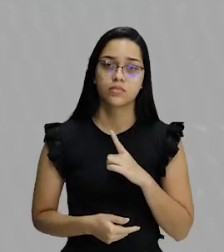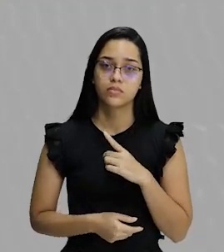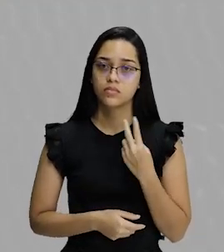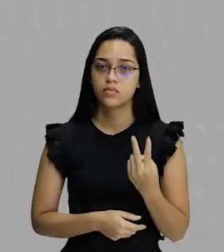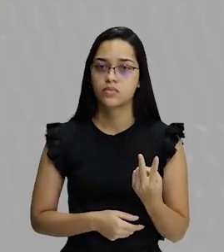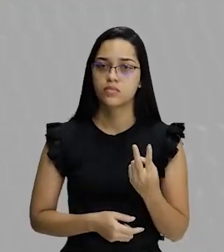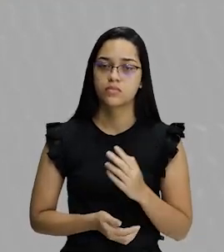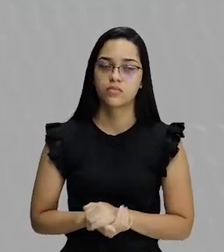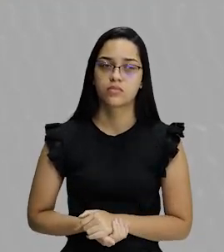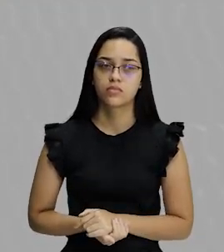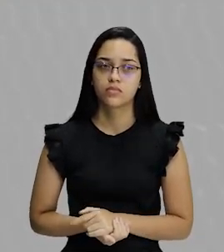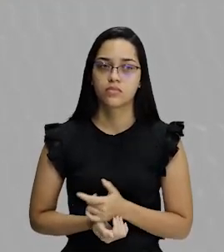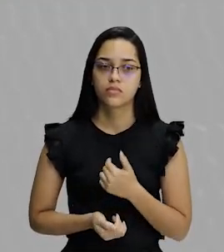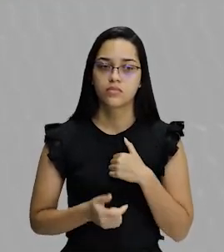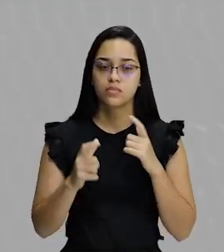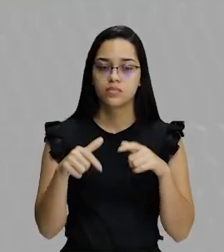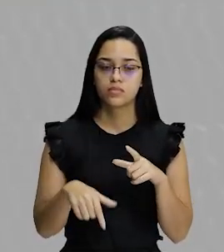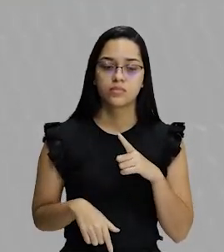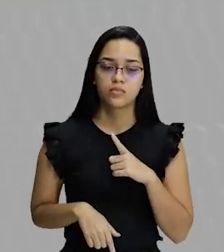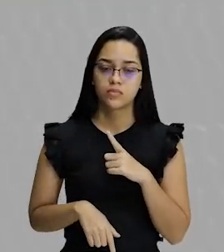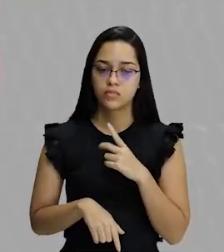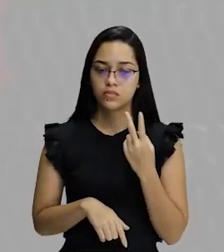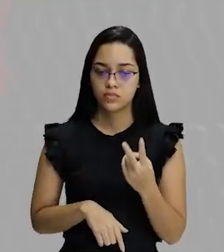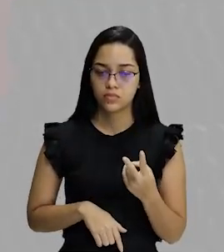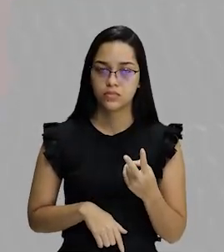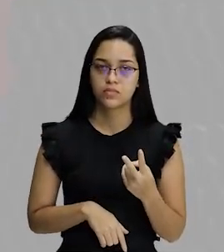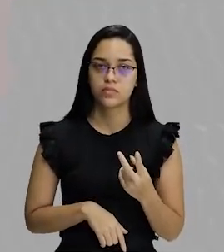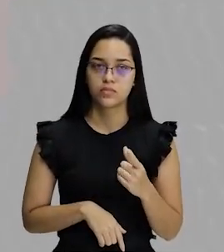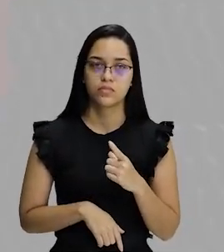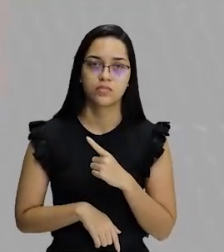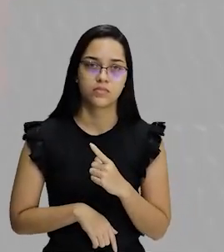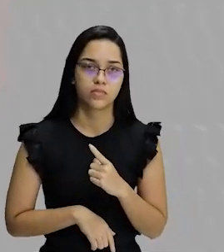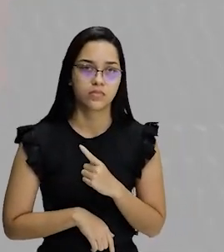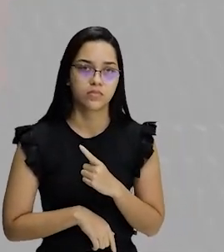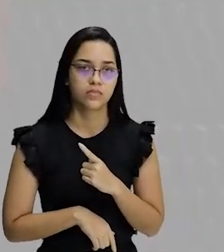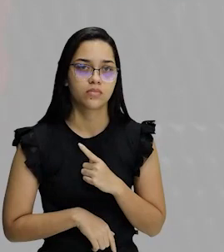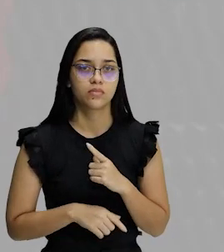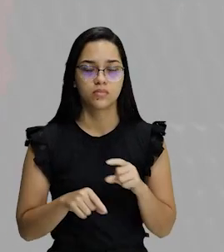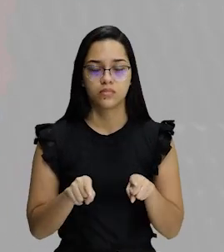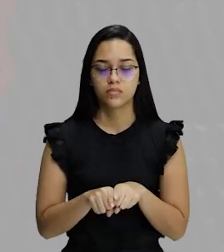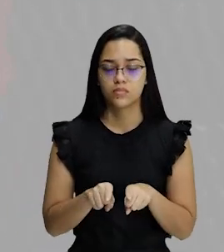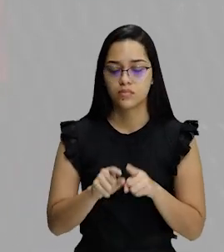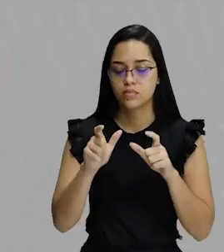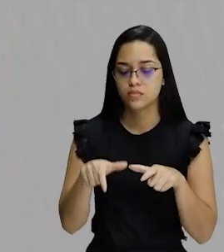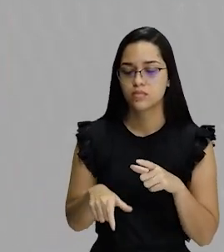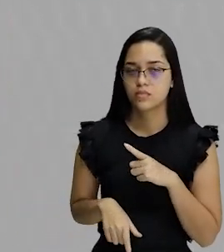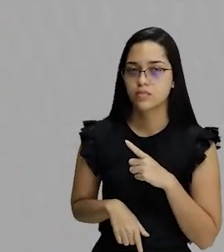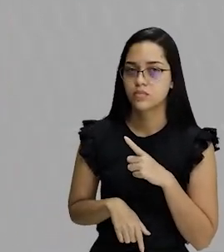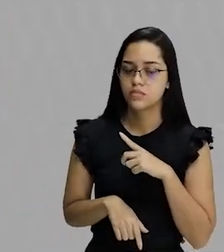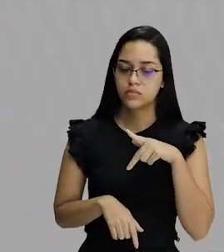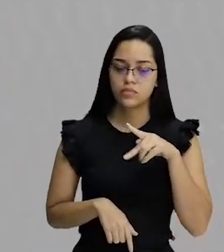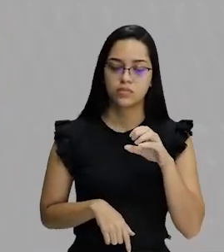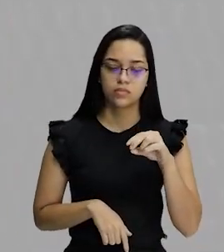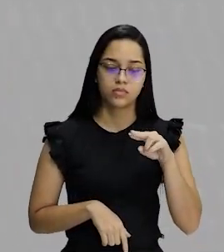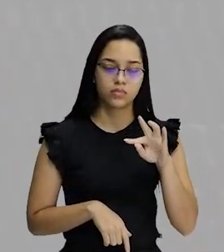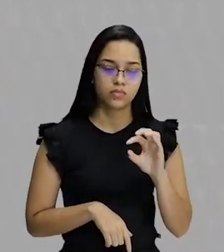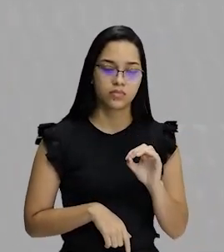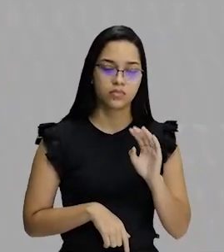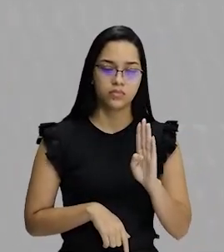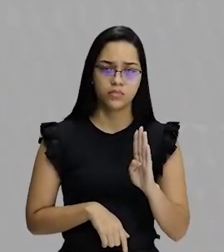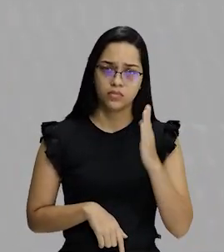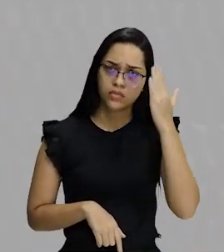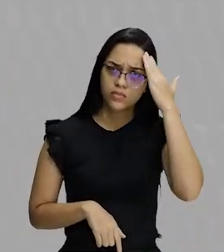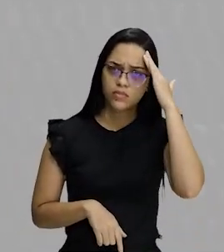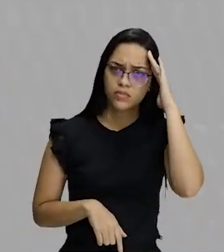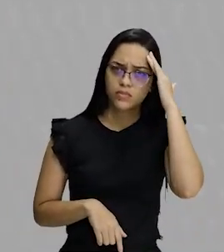2. Então, vou localizar o 2 no eixo Y, está aqui para cima, ó, e localizo o ponto B. Certo? Deu para